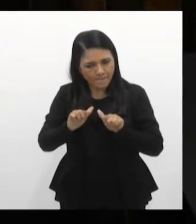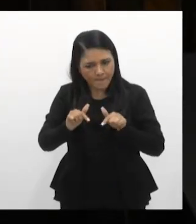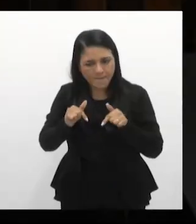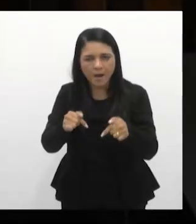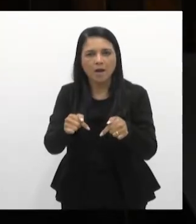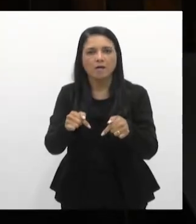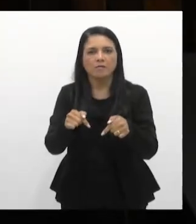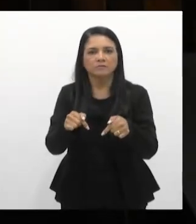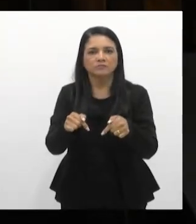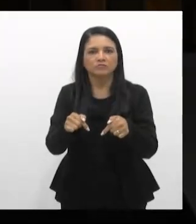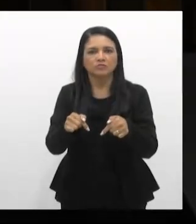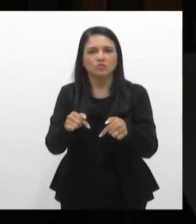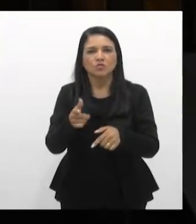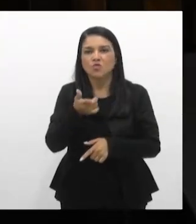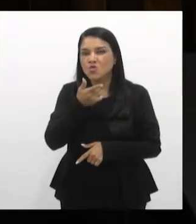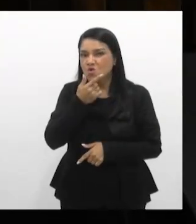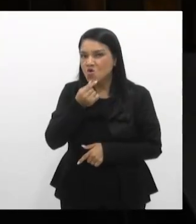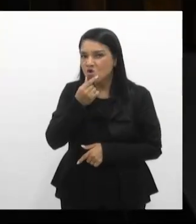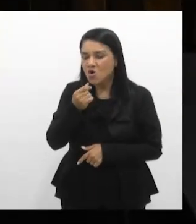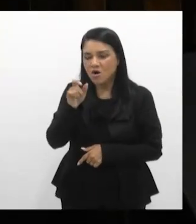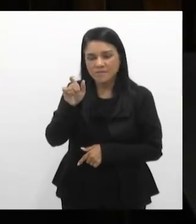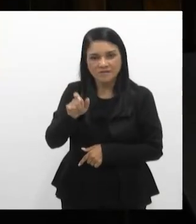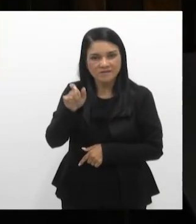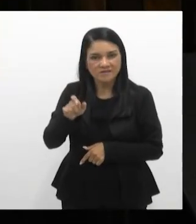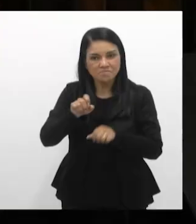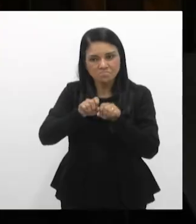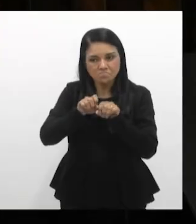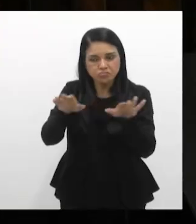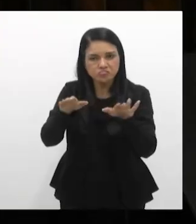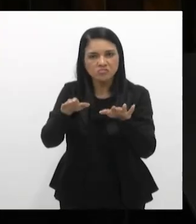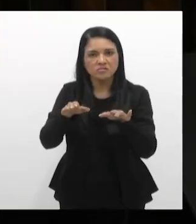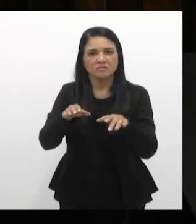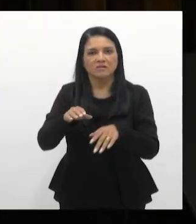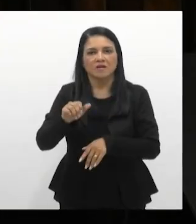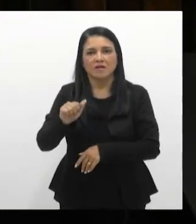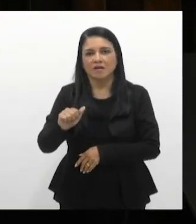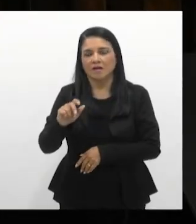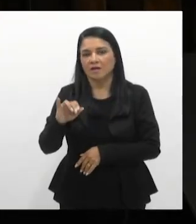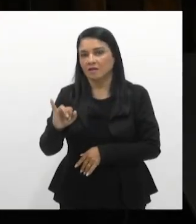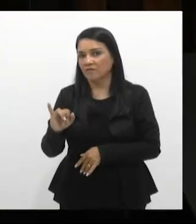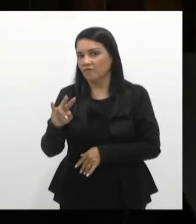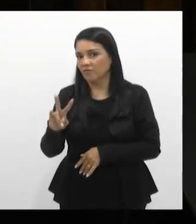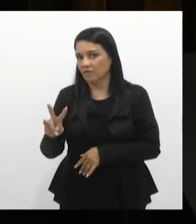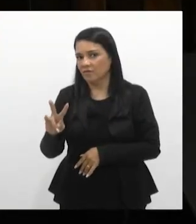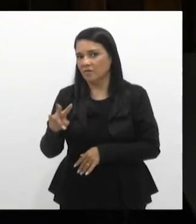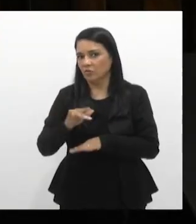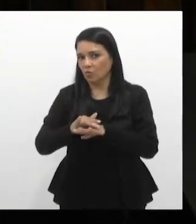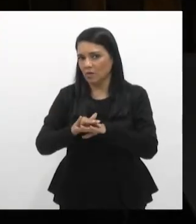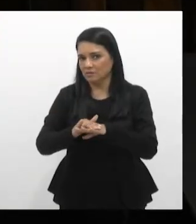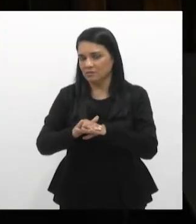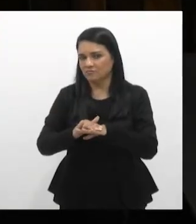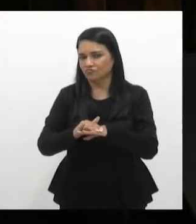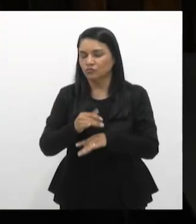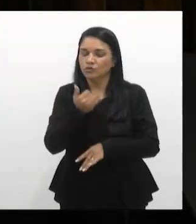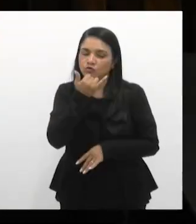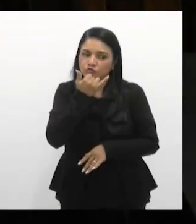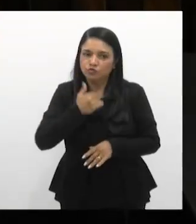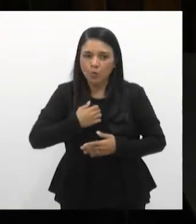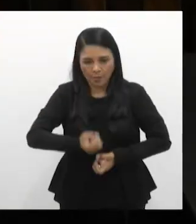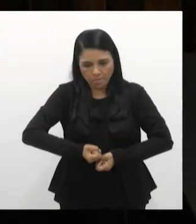que matou centenas de pessoas no estado do Rio de Janeiro. Desculpa o desabafo, senhor